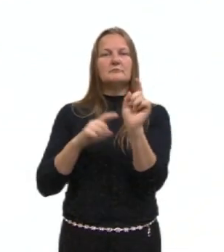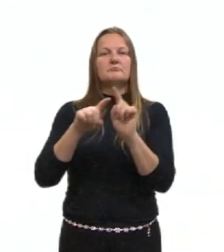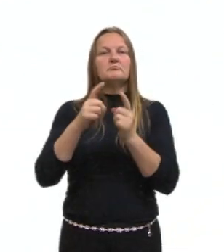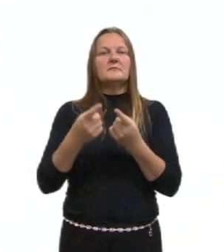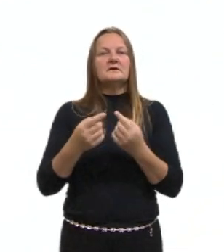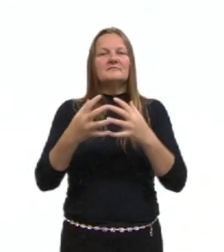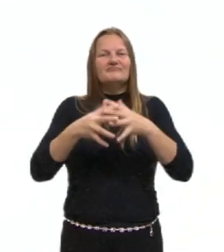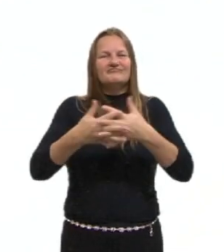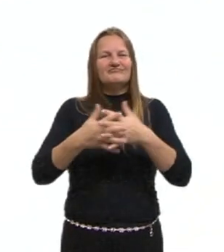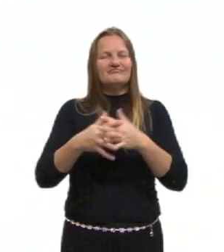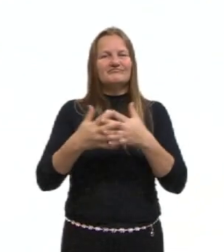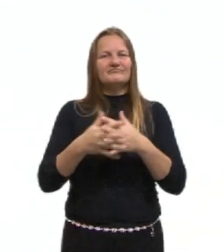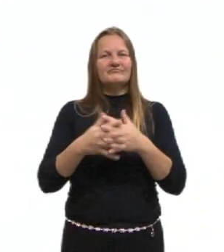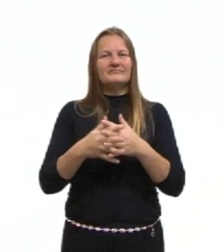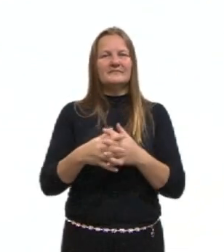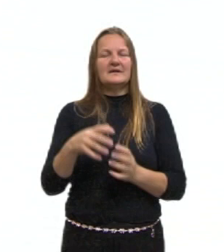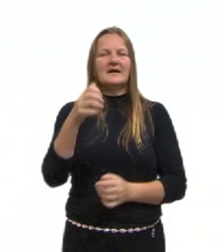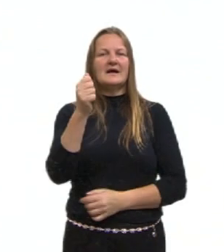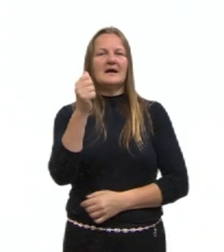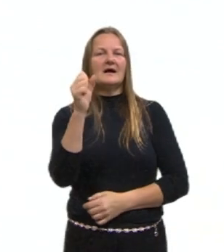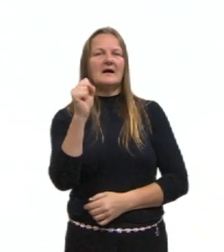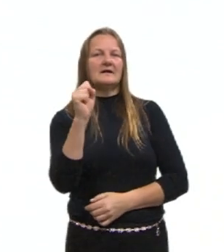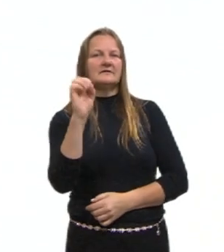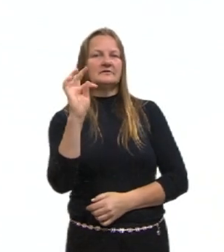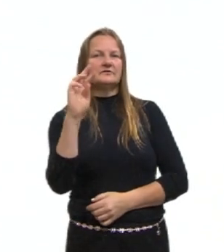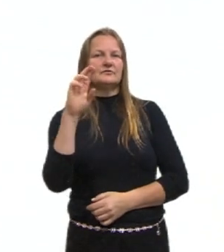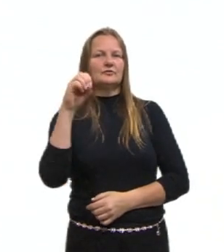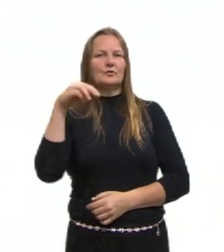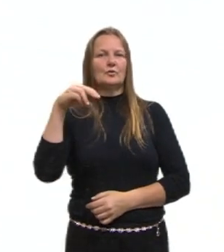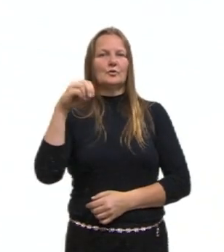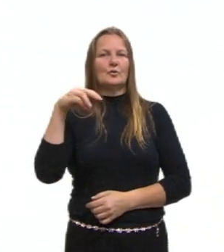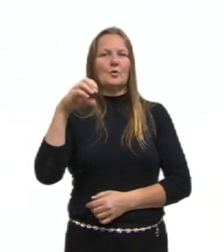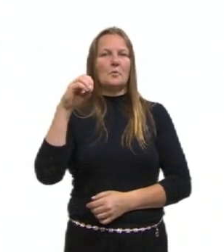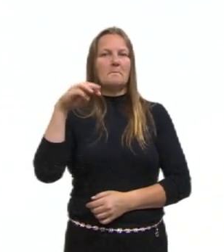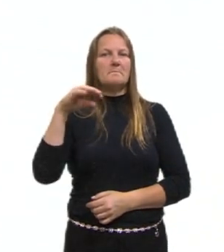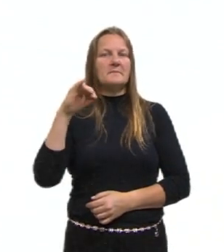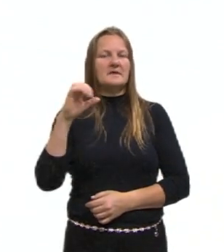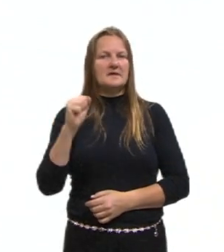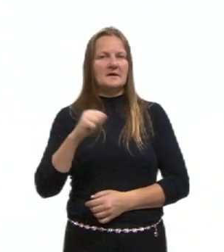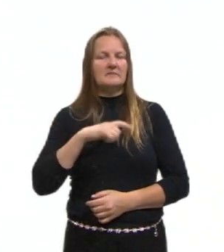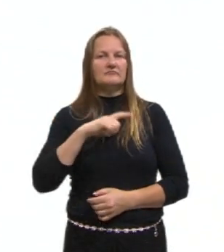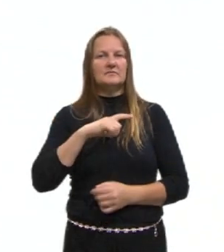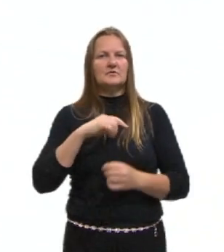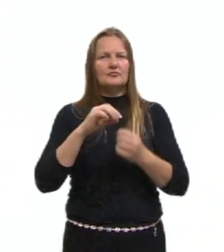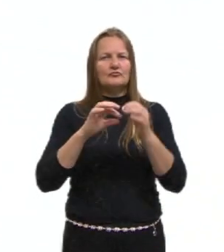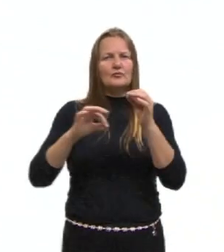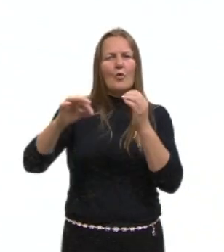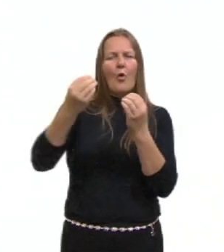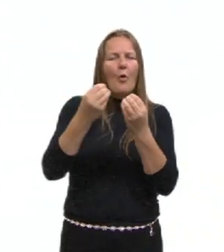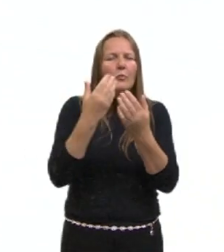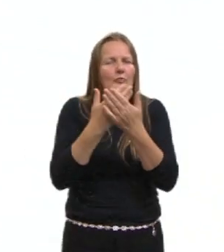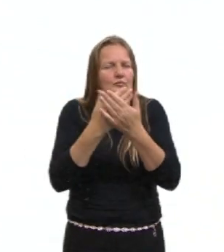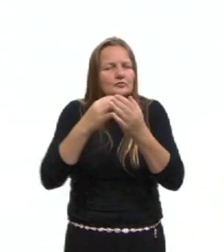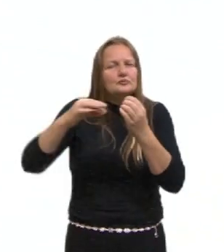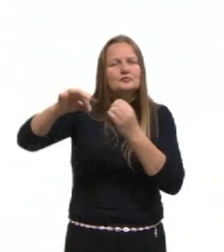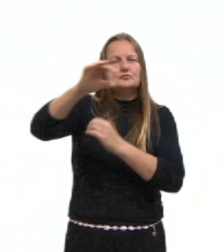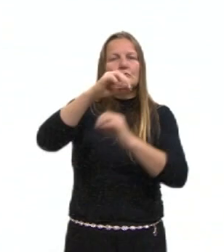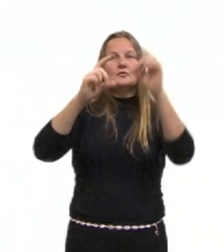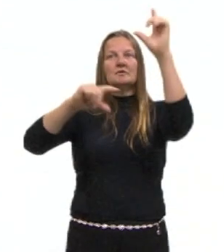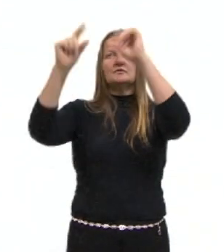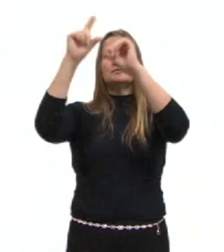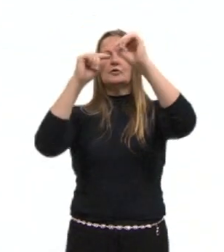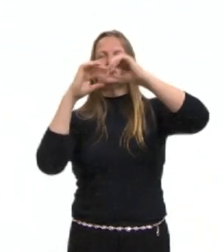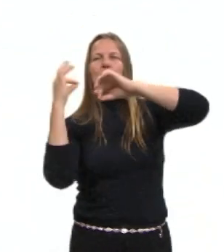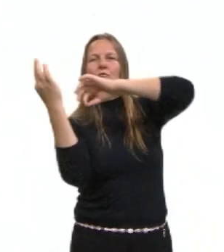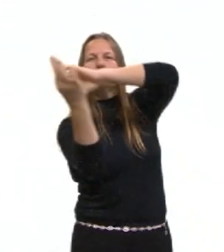é confundida com astronomia. A astronomia é, sim, então, o estudo dos astros, né, das estrelas, dos